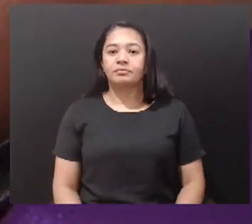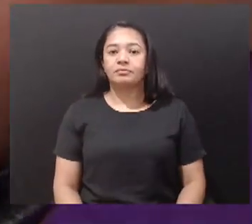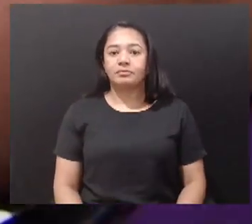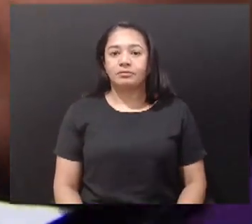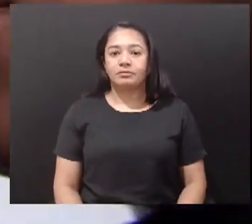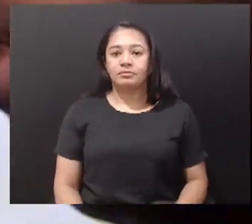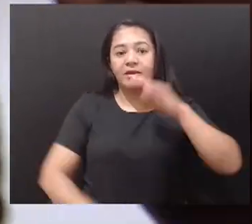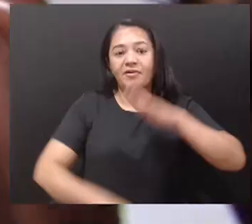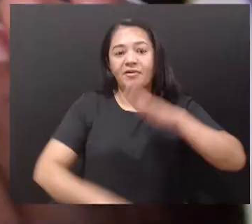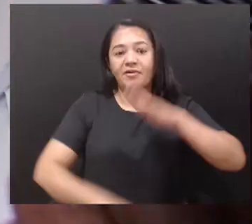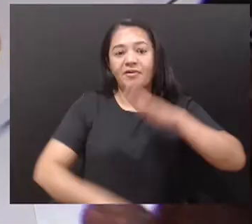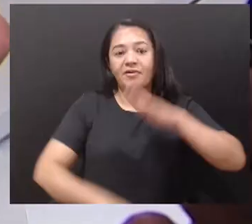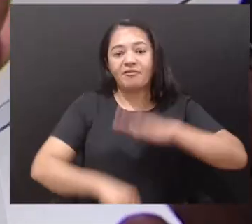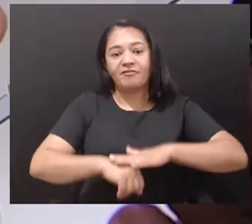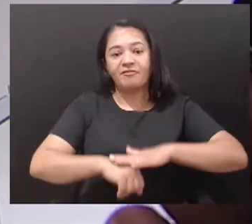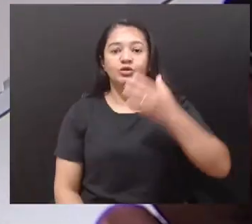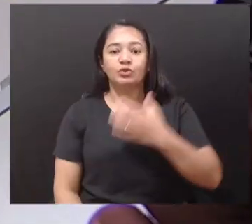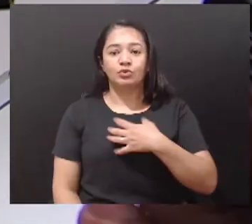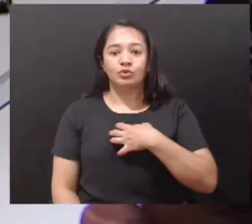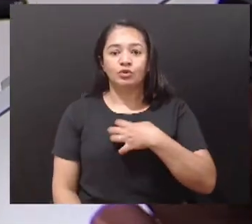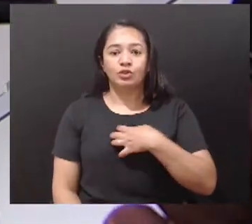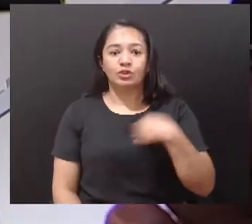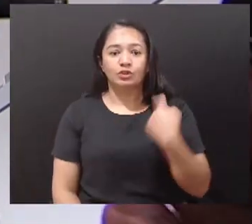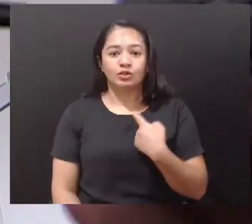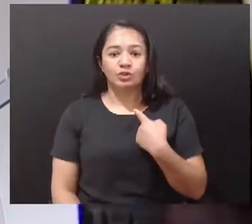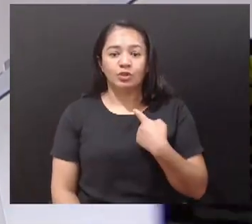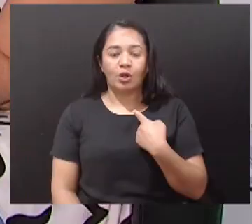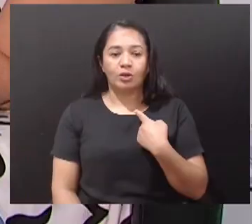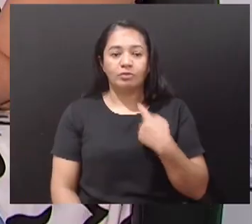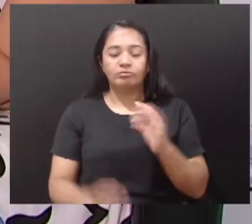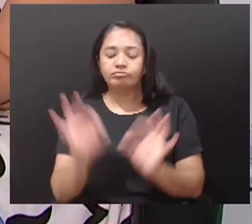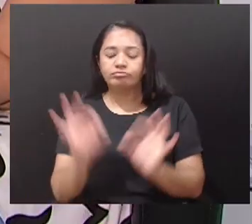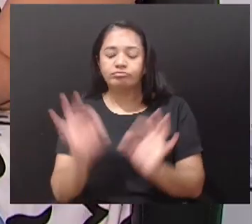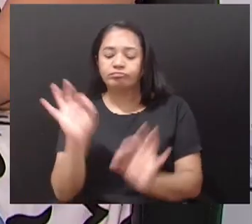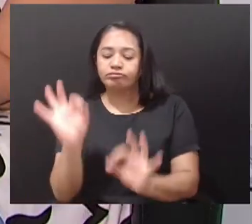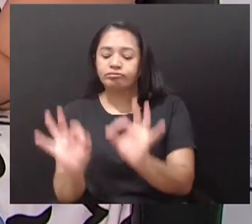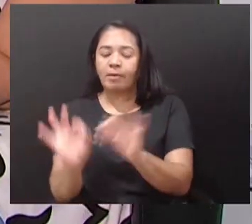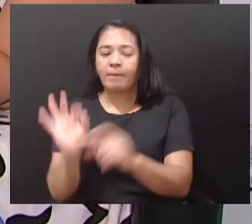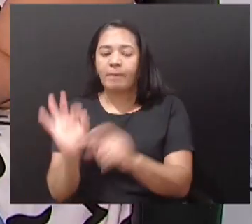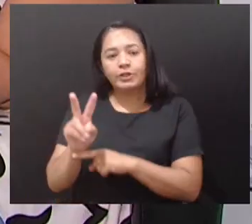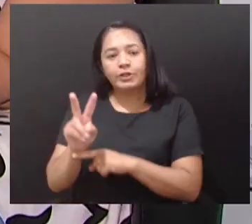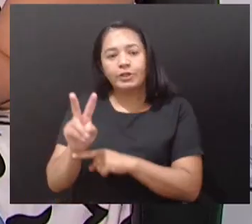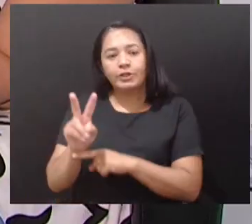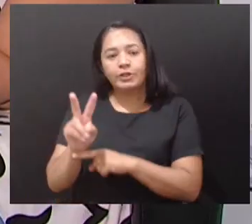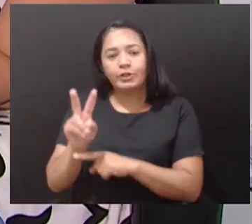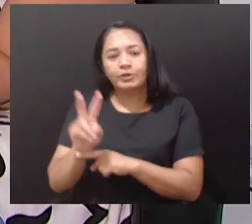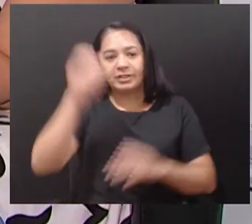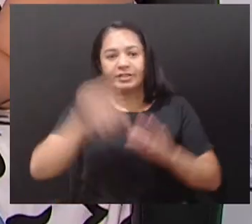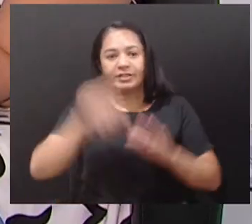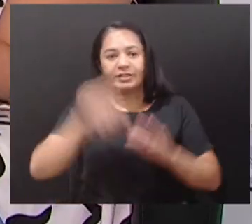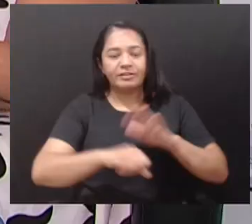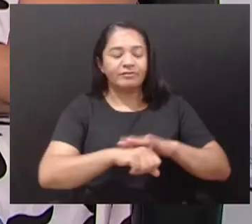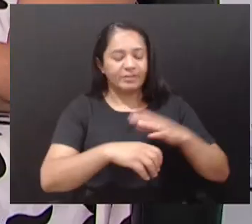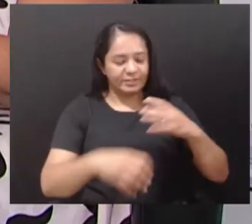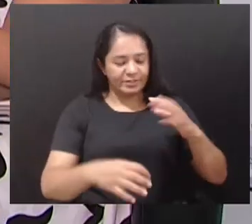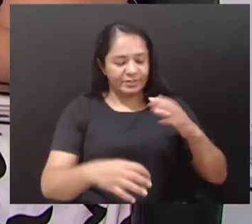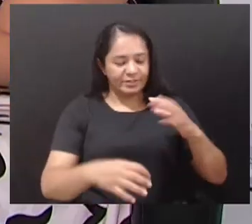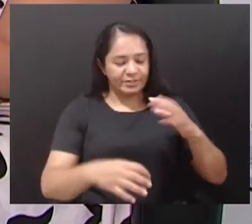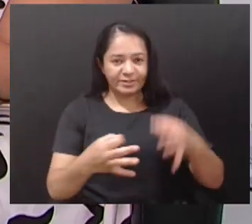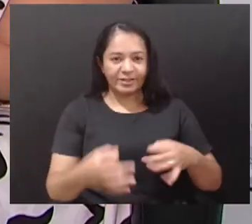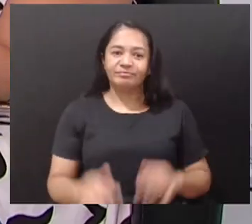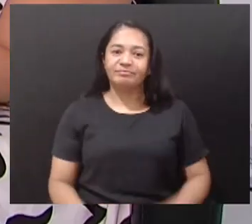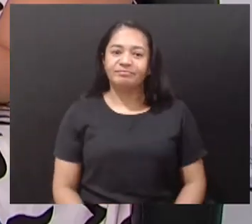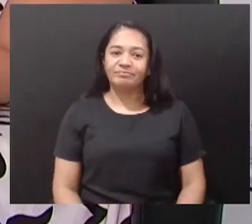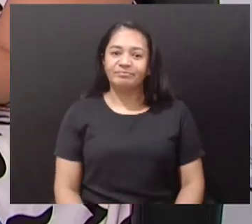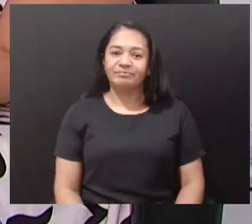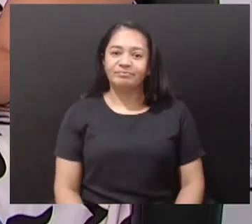onde a gente prepara esse cabelo e cuida, e a cliente fazendo certinho, ela vai seguir feliz. Eu sou a favor da liberdade. Agora, Evan, quando a